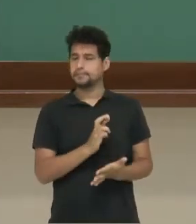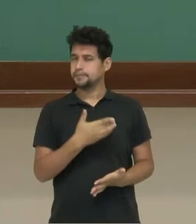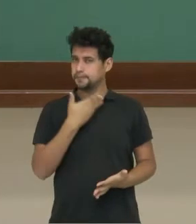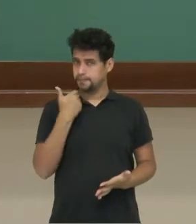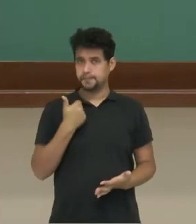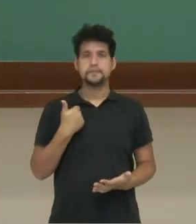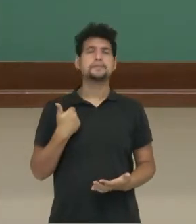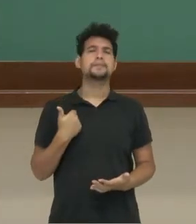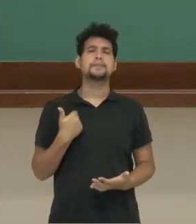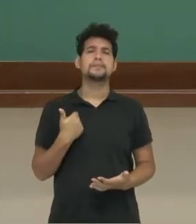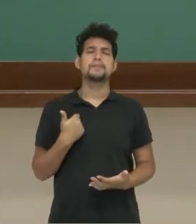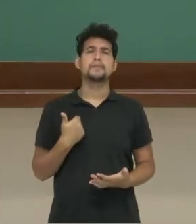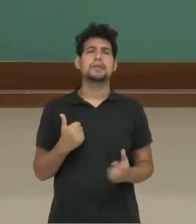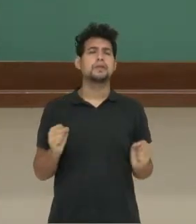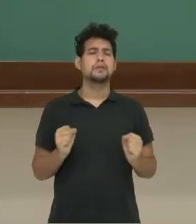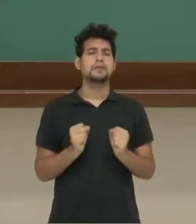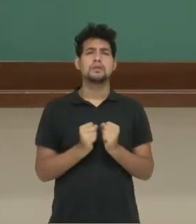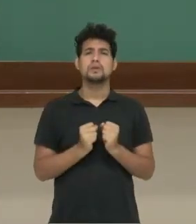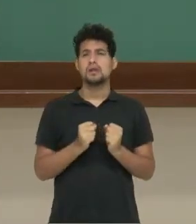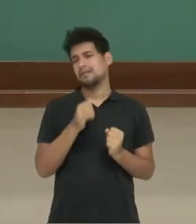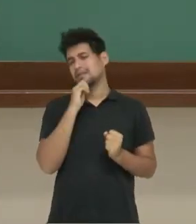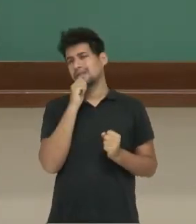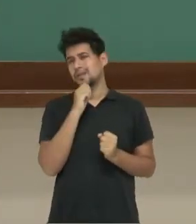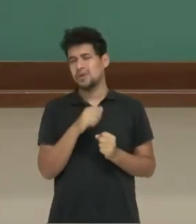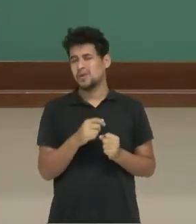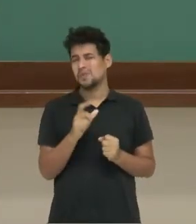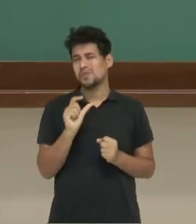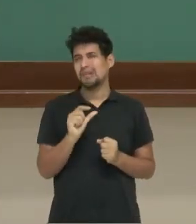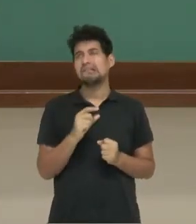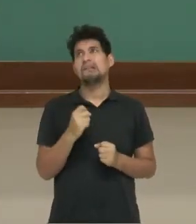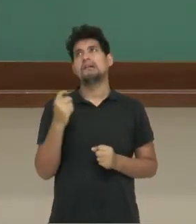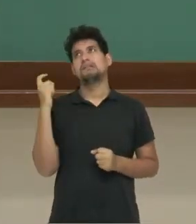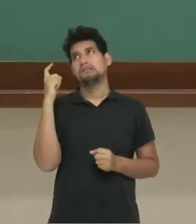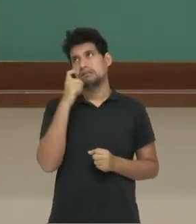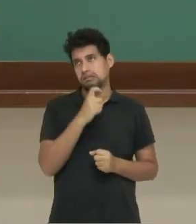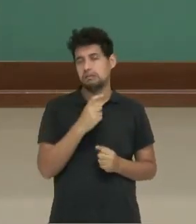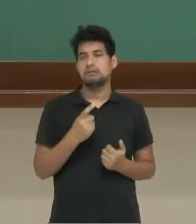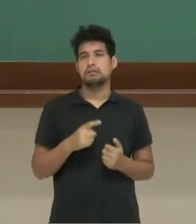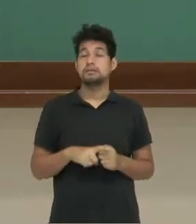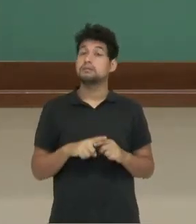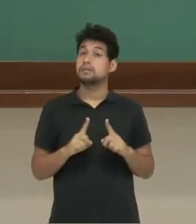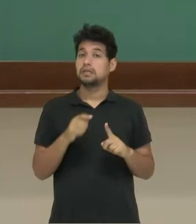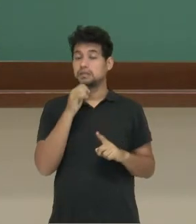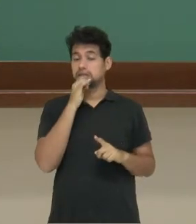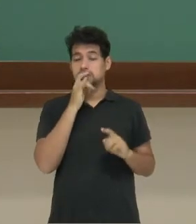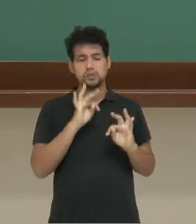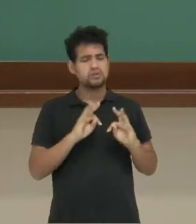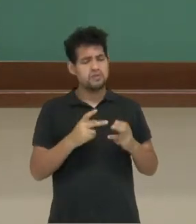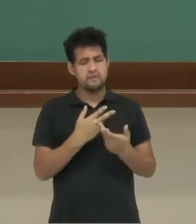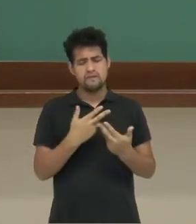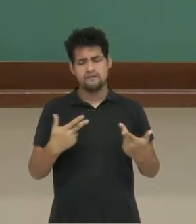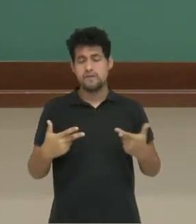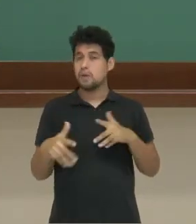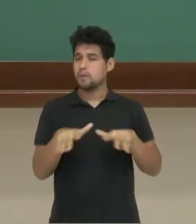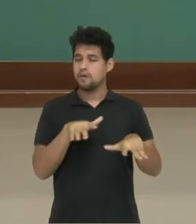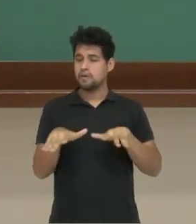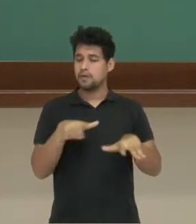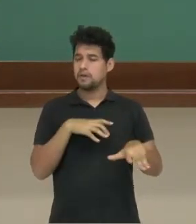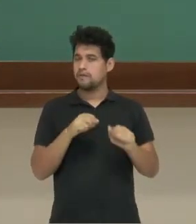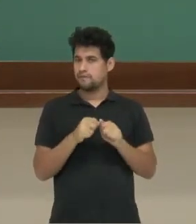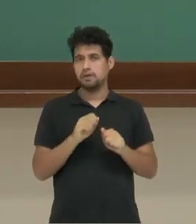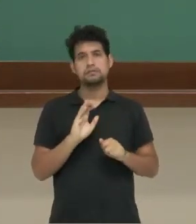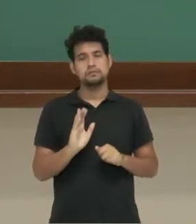melhor com um menor esforço físico. Então, ou seja, todos os movimentos que eu